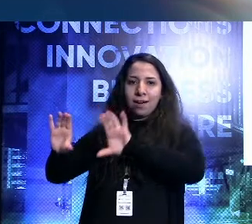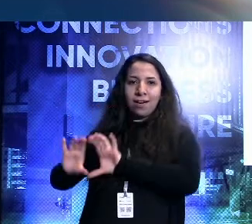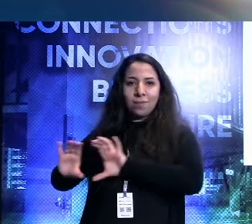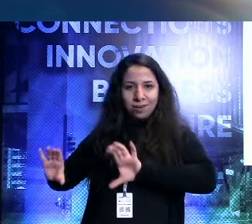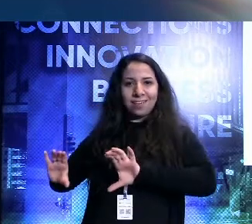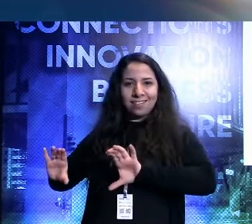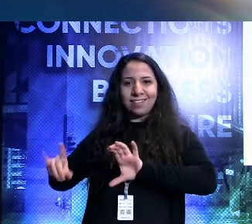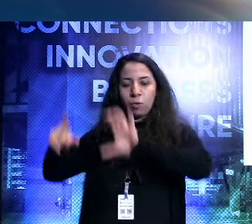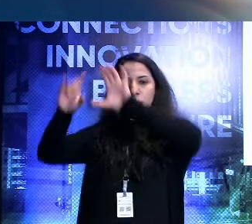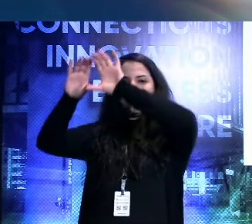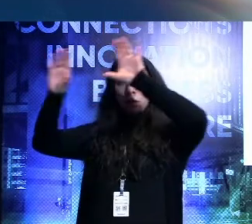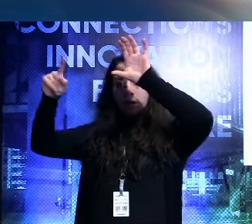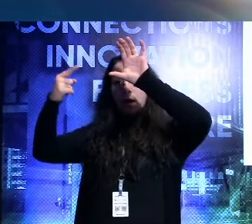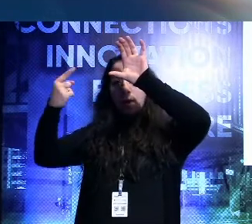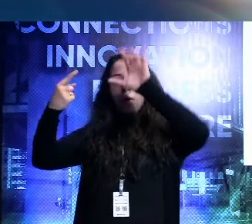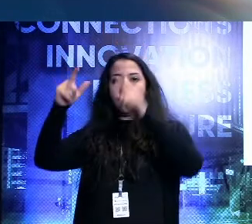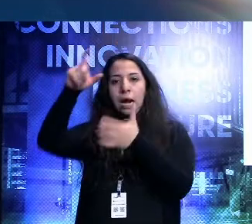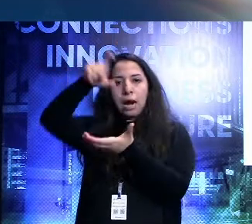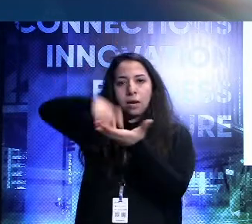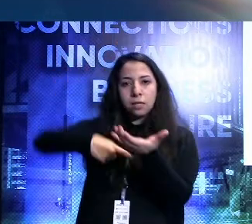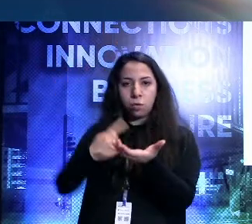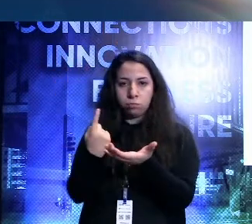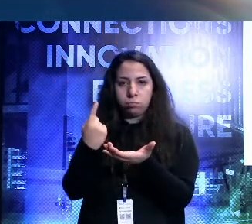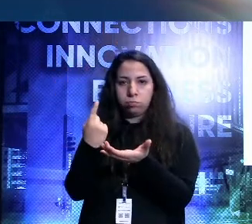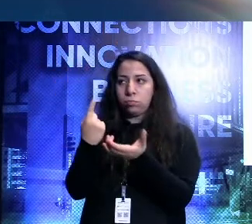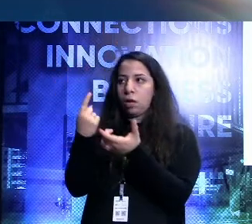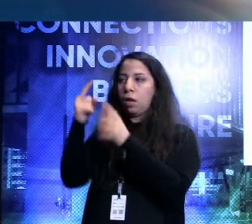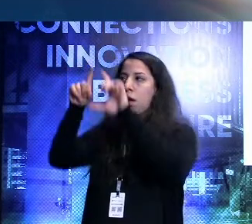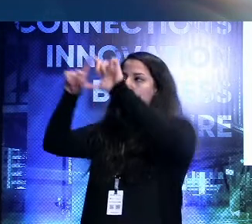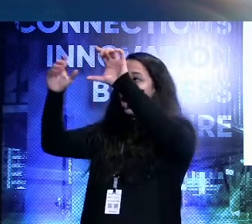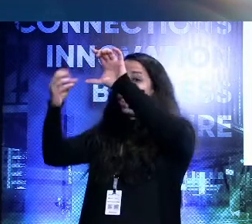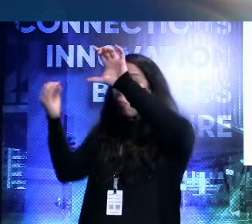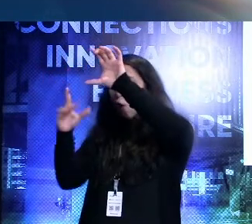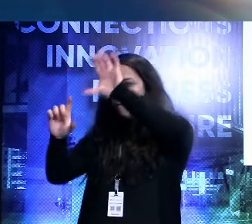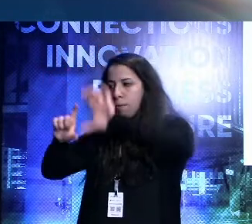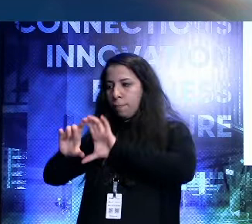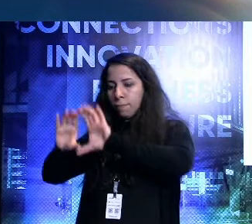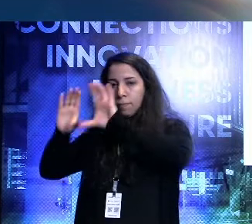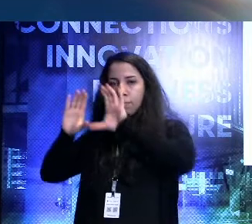princípio, eu não quebro a funcionalidade que eu já tinha